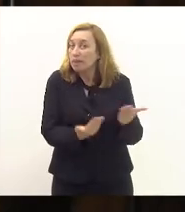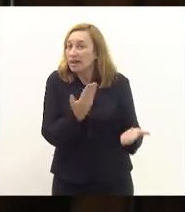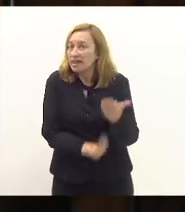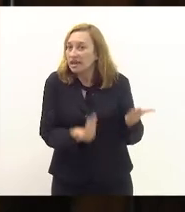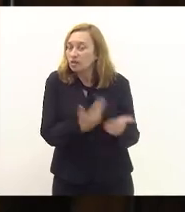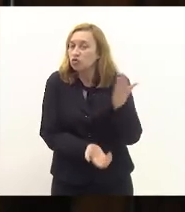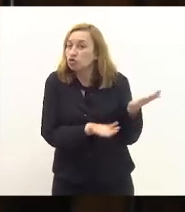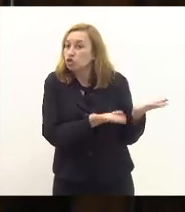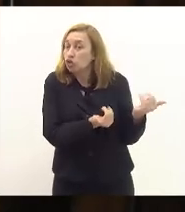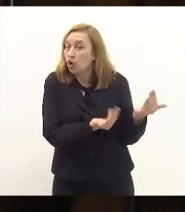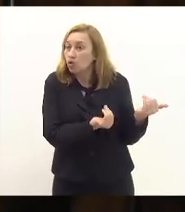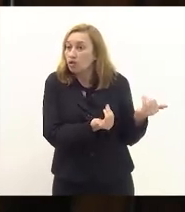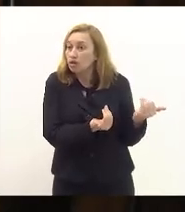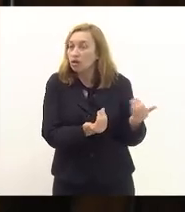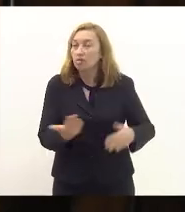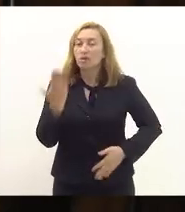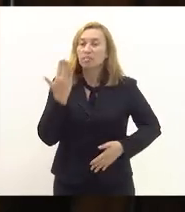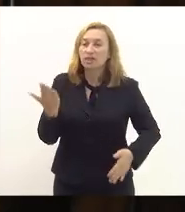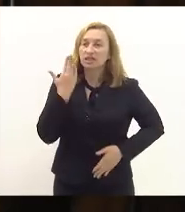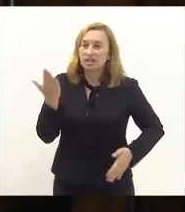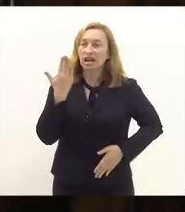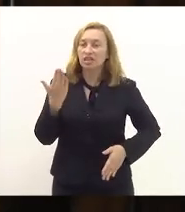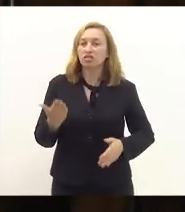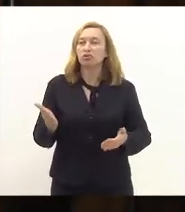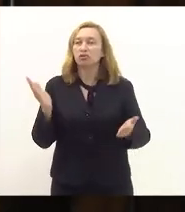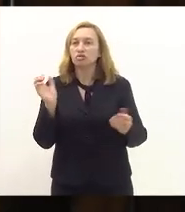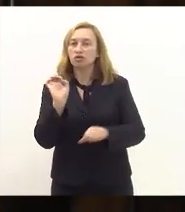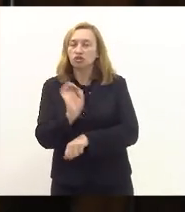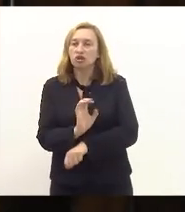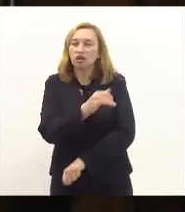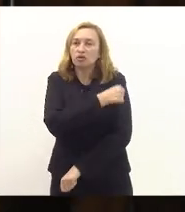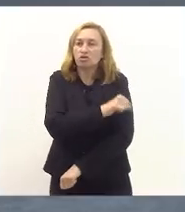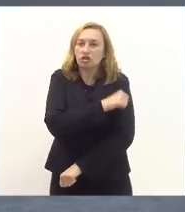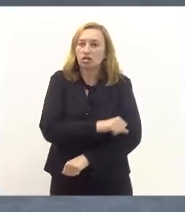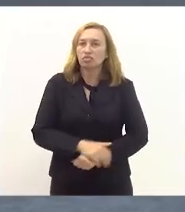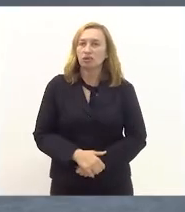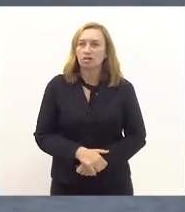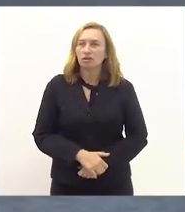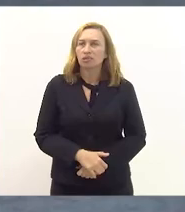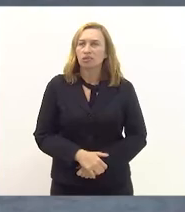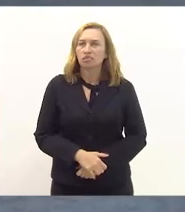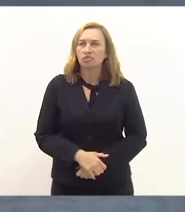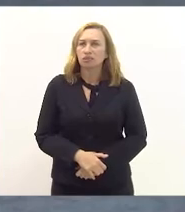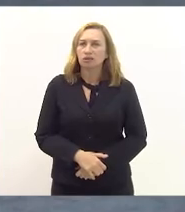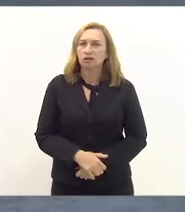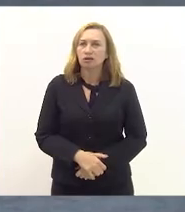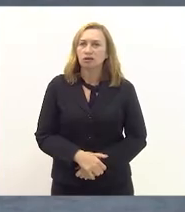tantos jovens para a criminalidade no Estado do Rio de Janeiro.